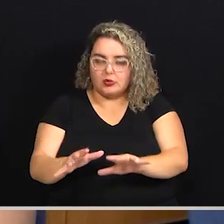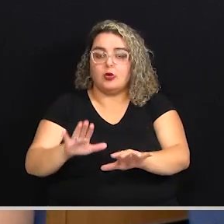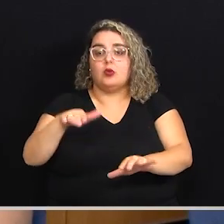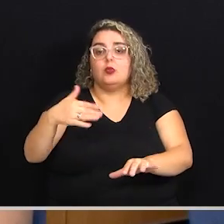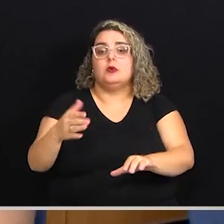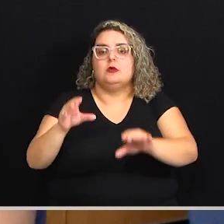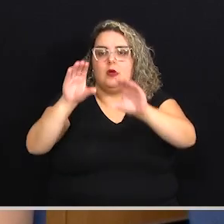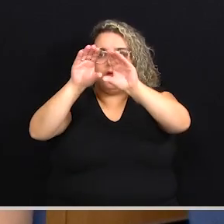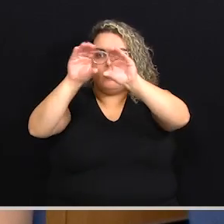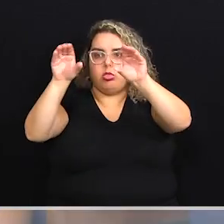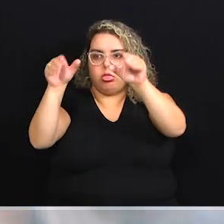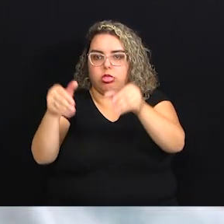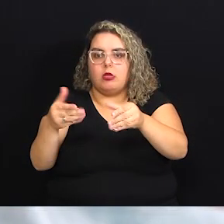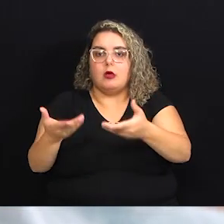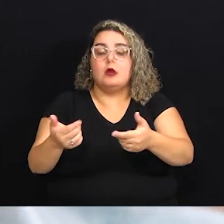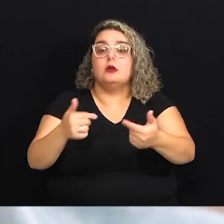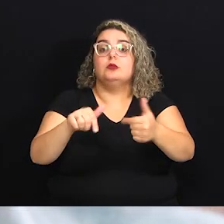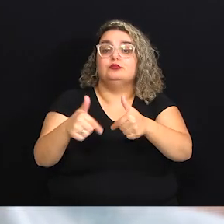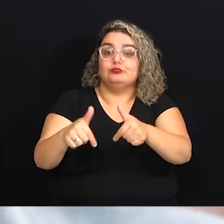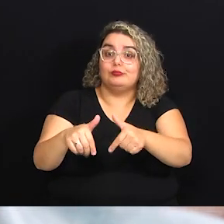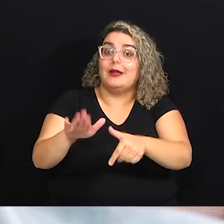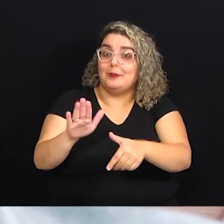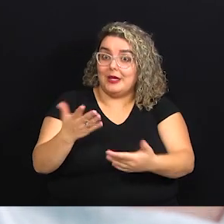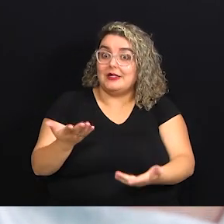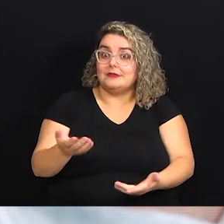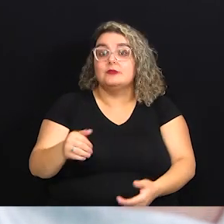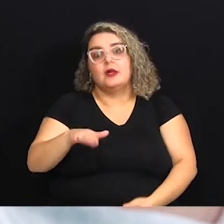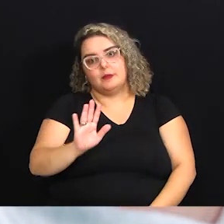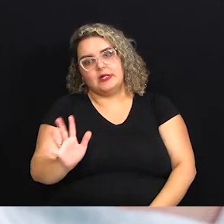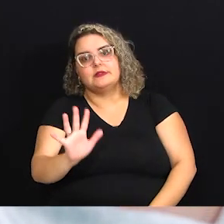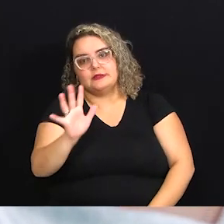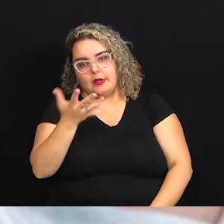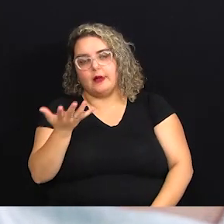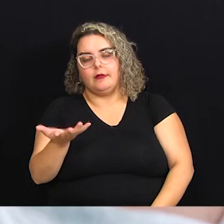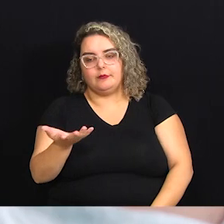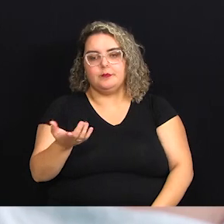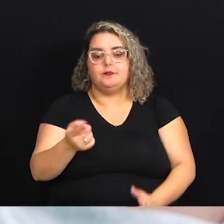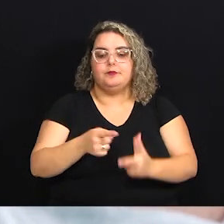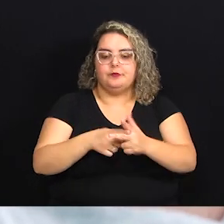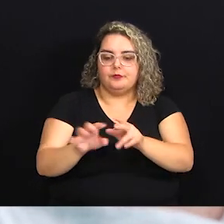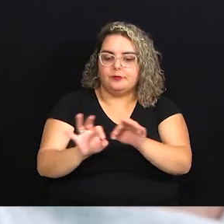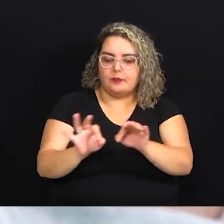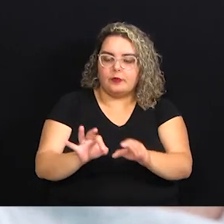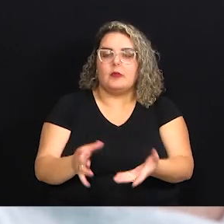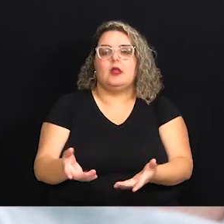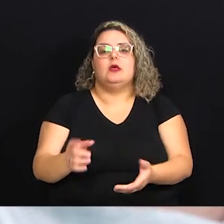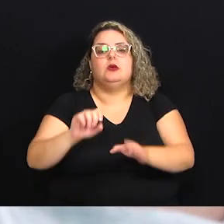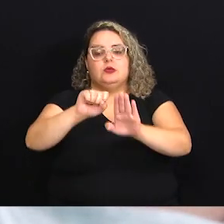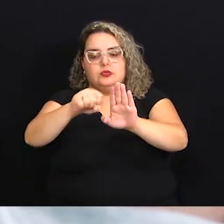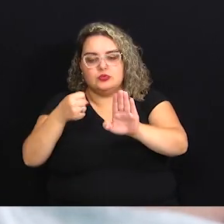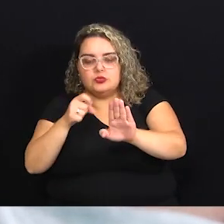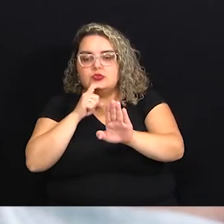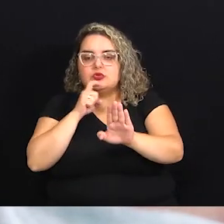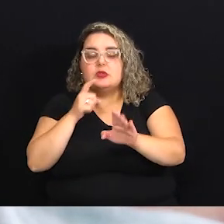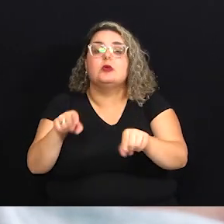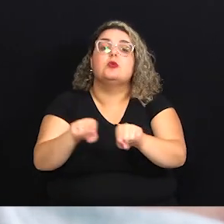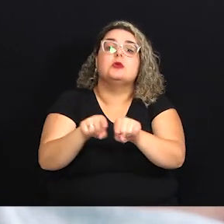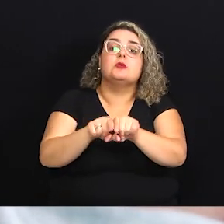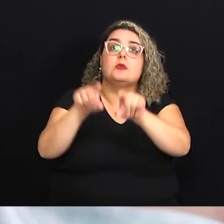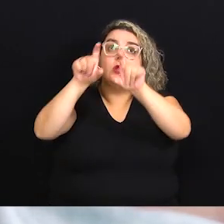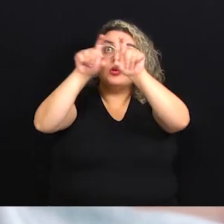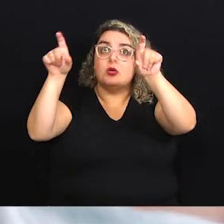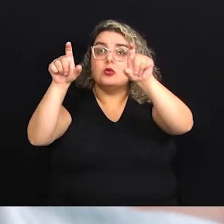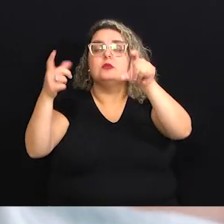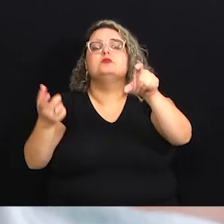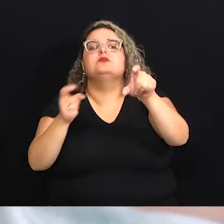porque quando você deixa aquela camada de gelo, o equipamento trabalha mais. É importante manter tanto a manutenção da geladeira quanto o